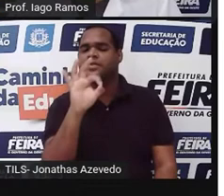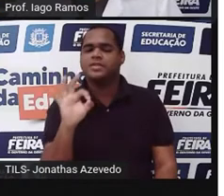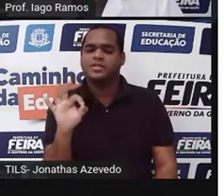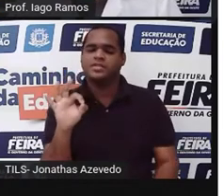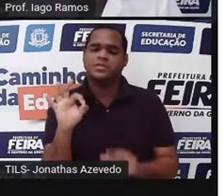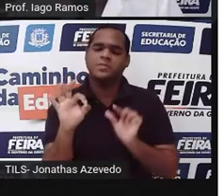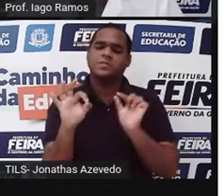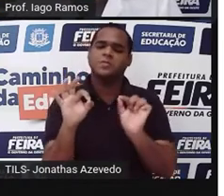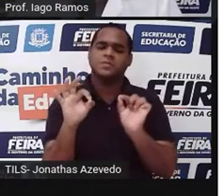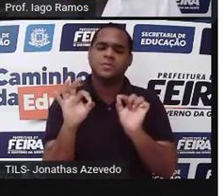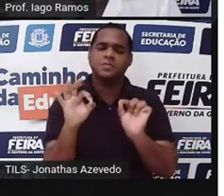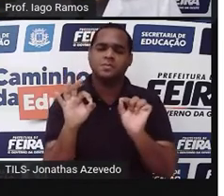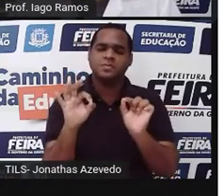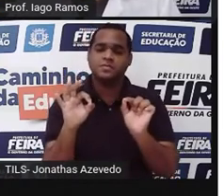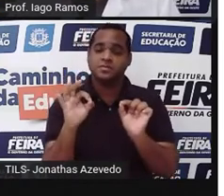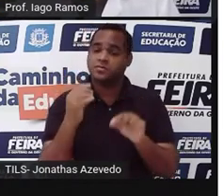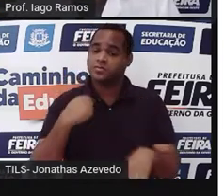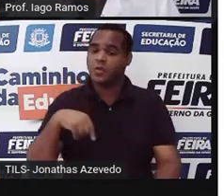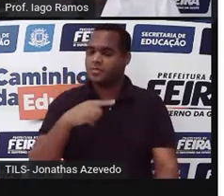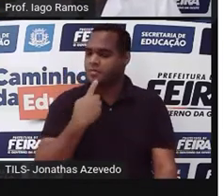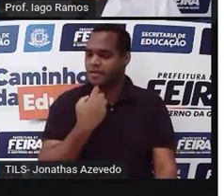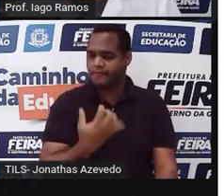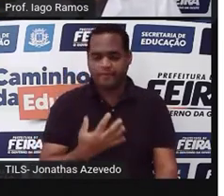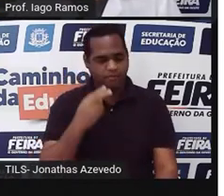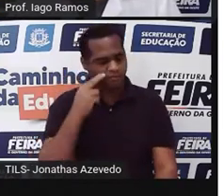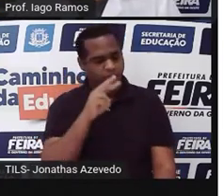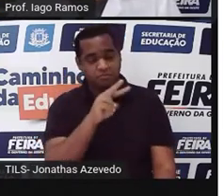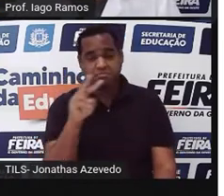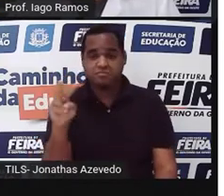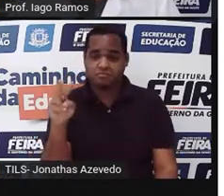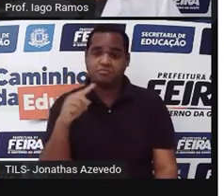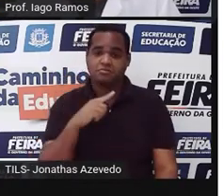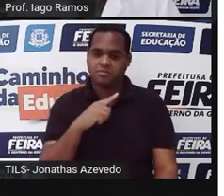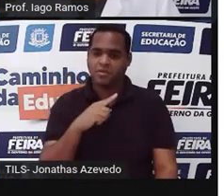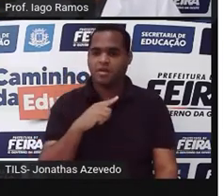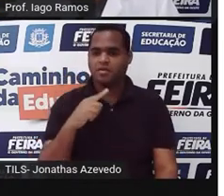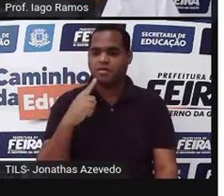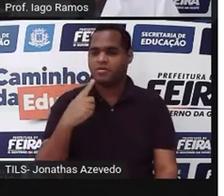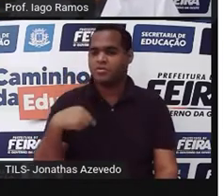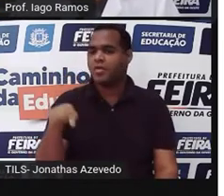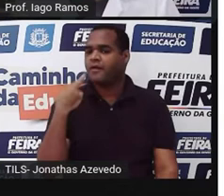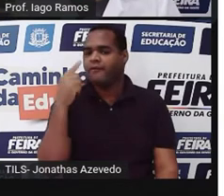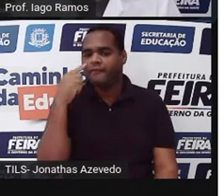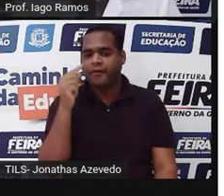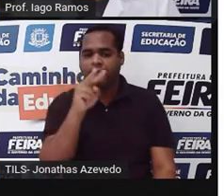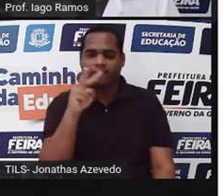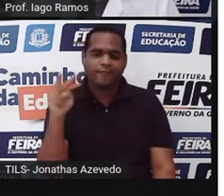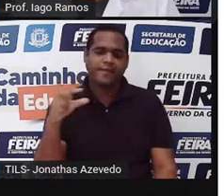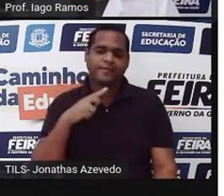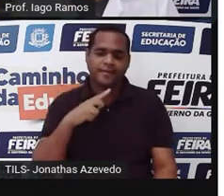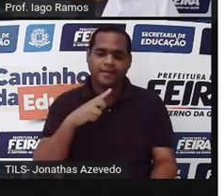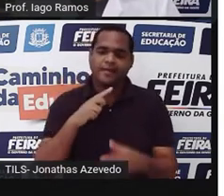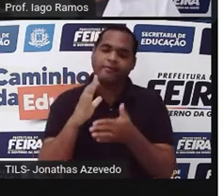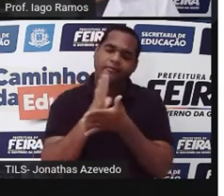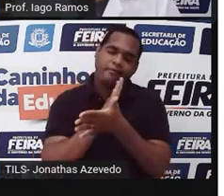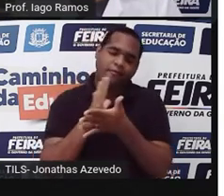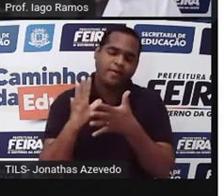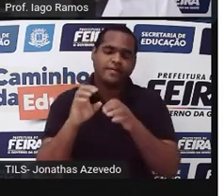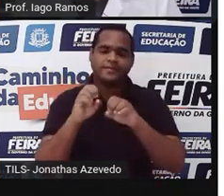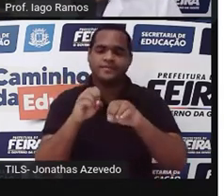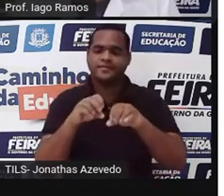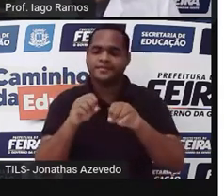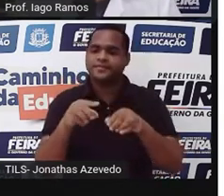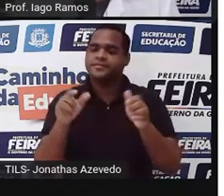né e a gente já deve ter visto por aqui vai a gente já viu em alguma de nossas aulas